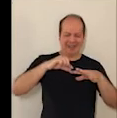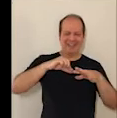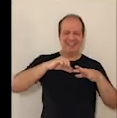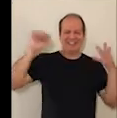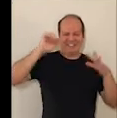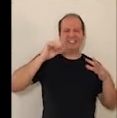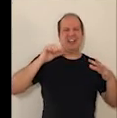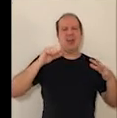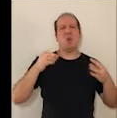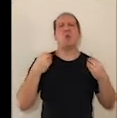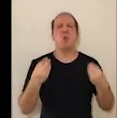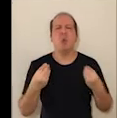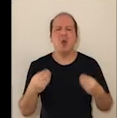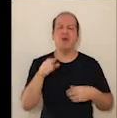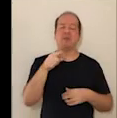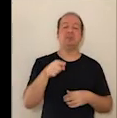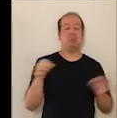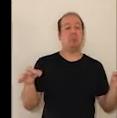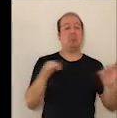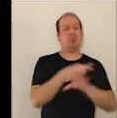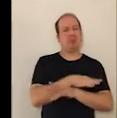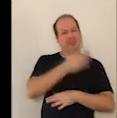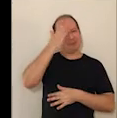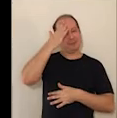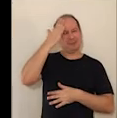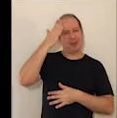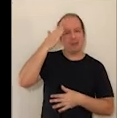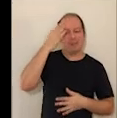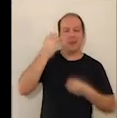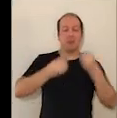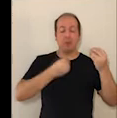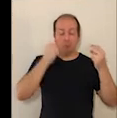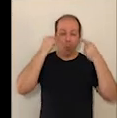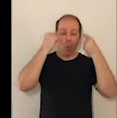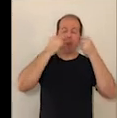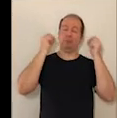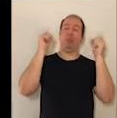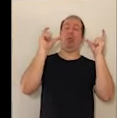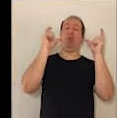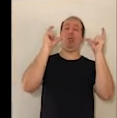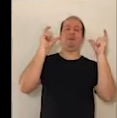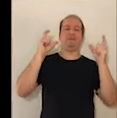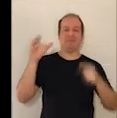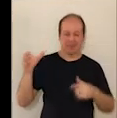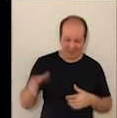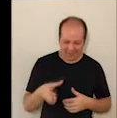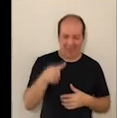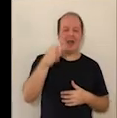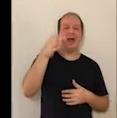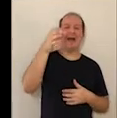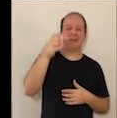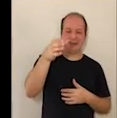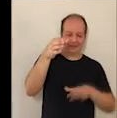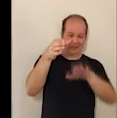unhas. E o senhor tussa com eficiência e revire bem os olhos. Pega a taça